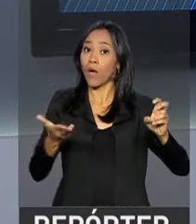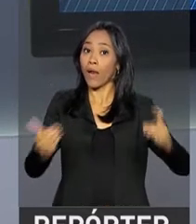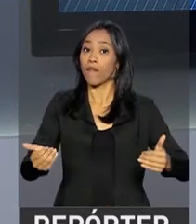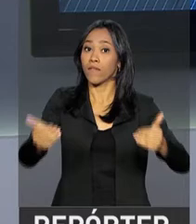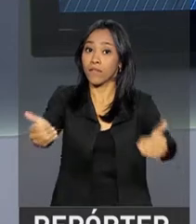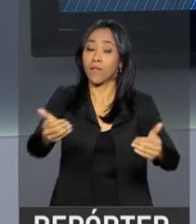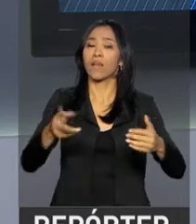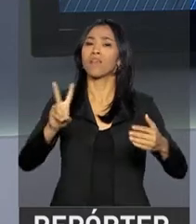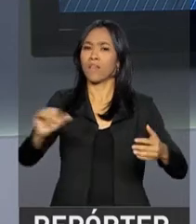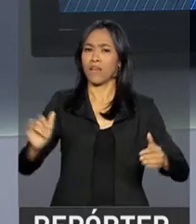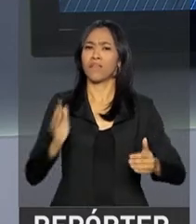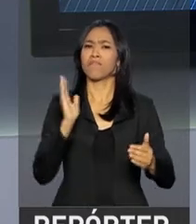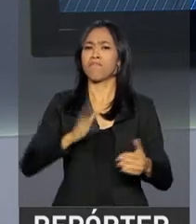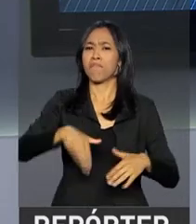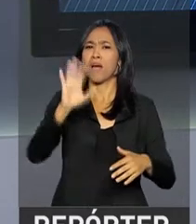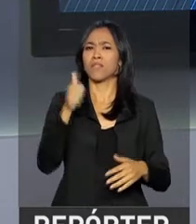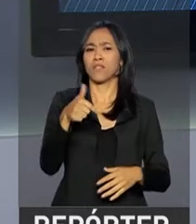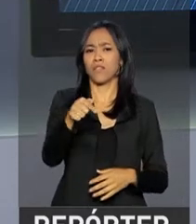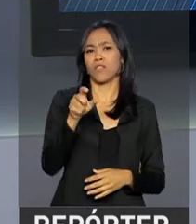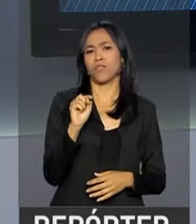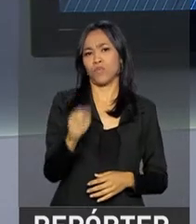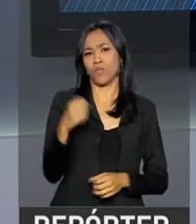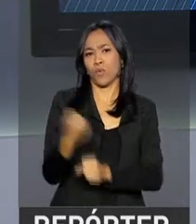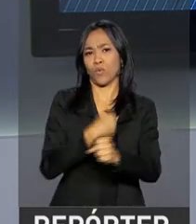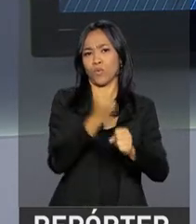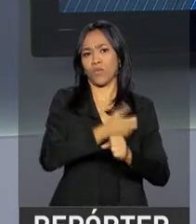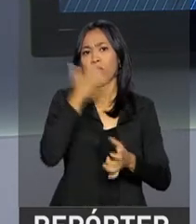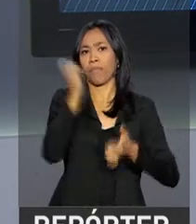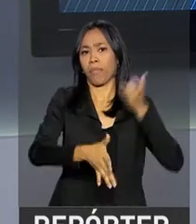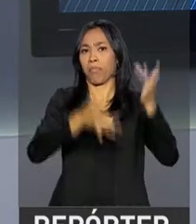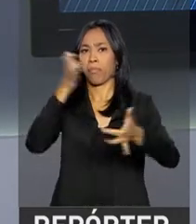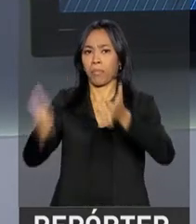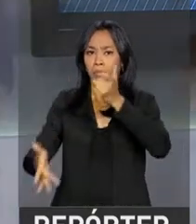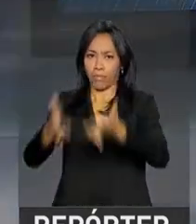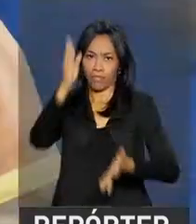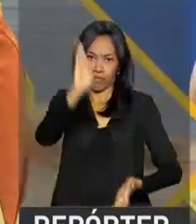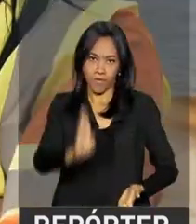de 7 mil obras que estavam inacabadas em todo o Brasil.